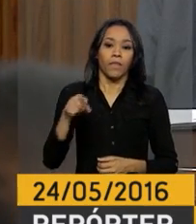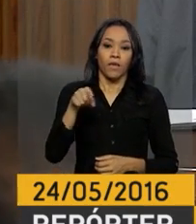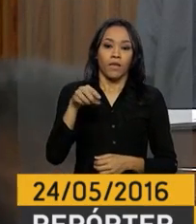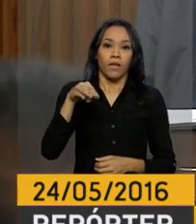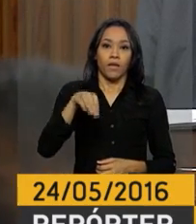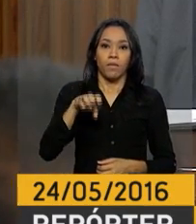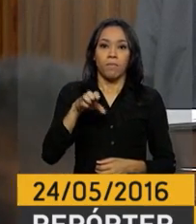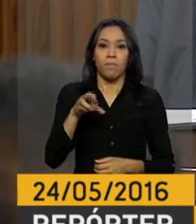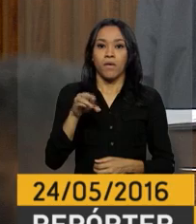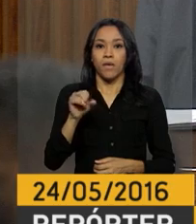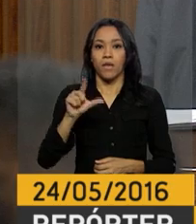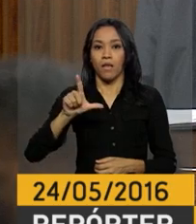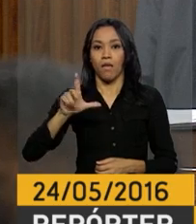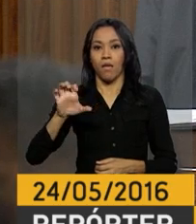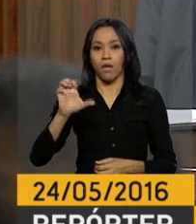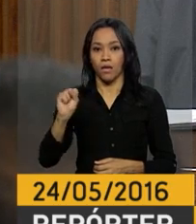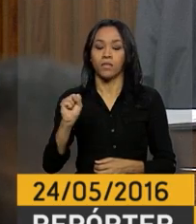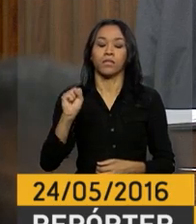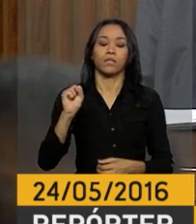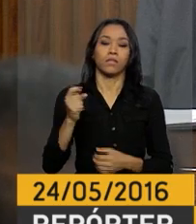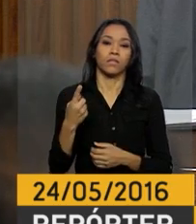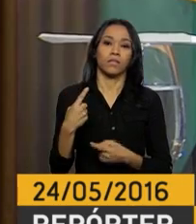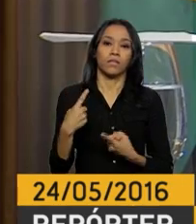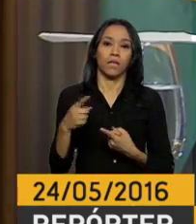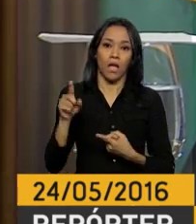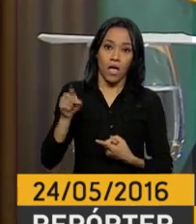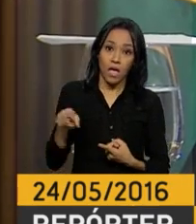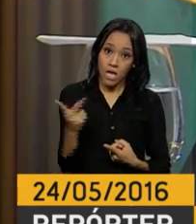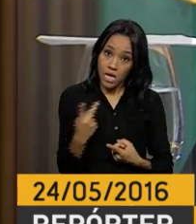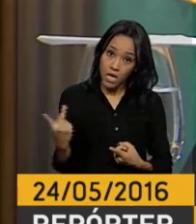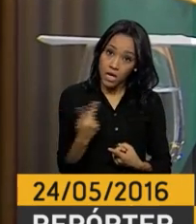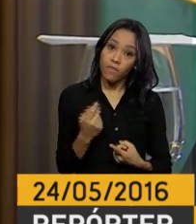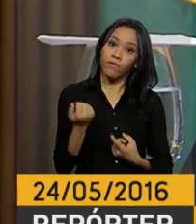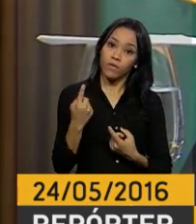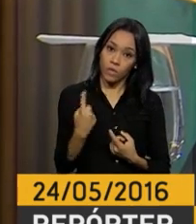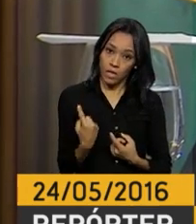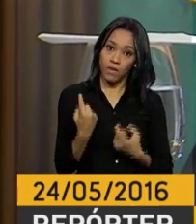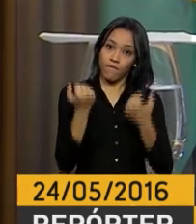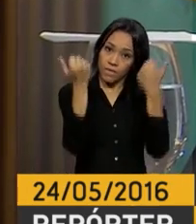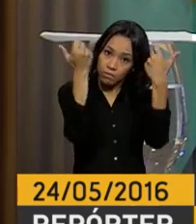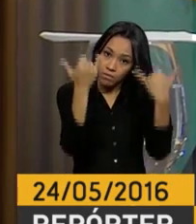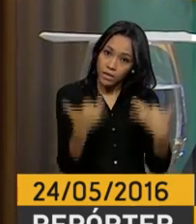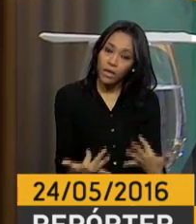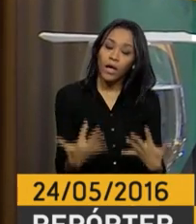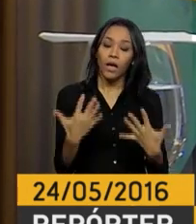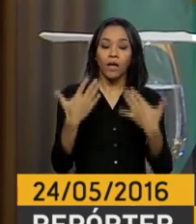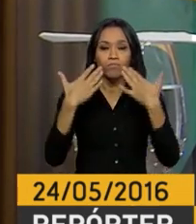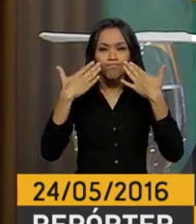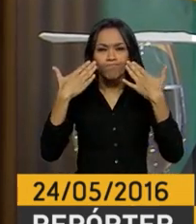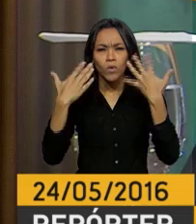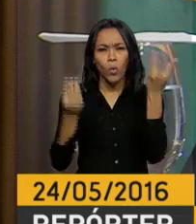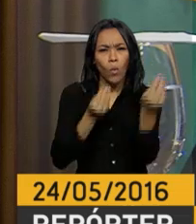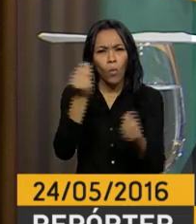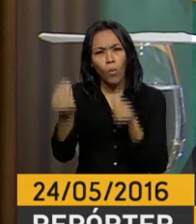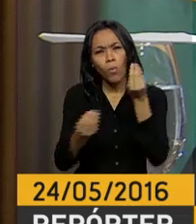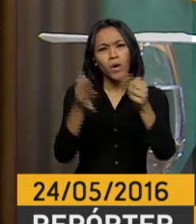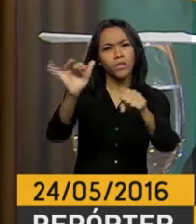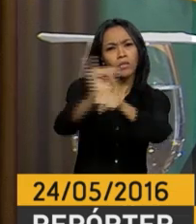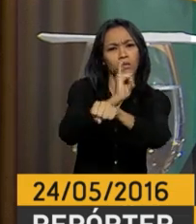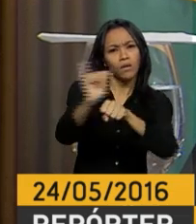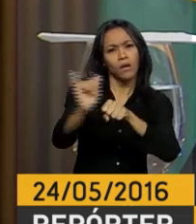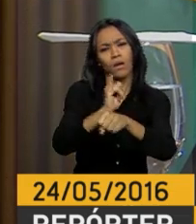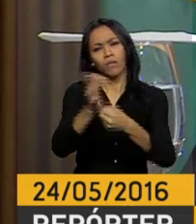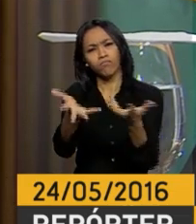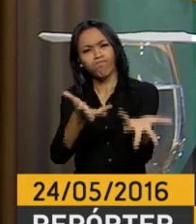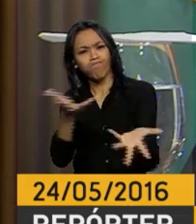Casa Civil, com o chefe da Secretaria de Governo, irão explicitar estas fórmulas que, na